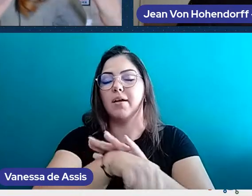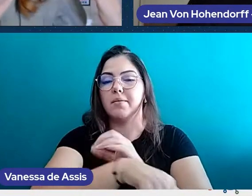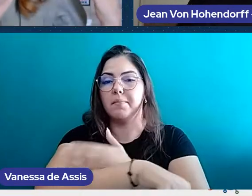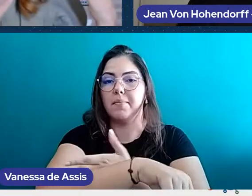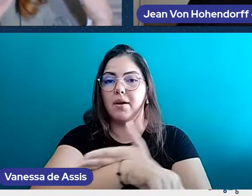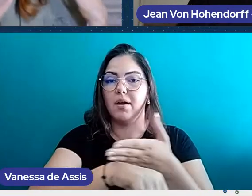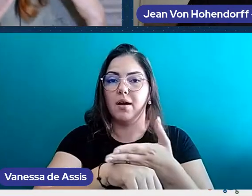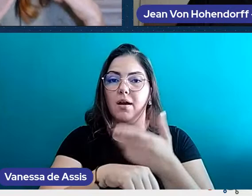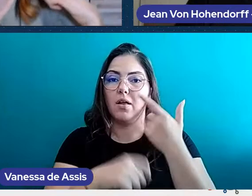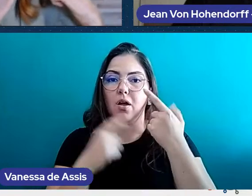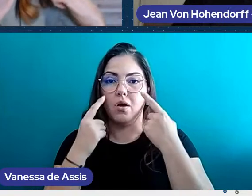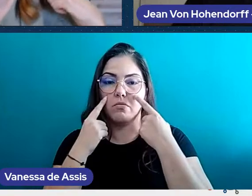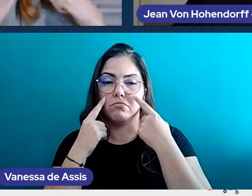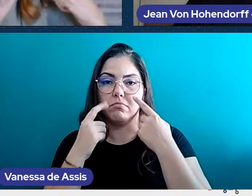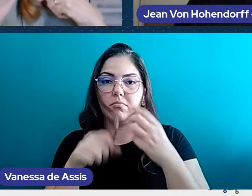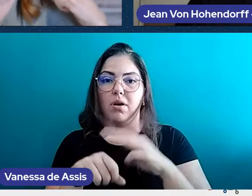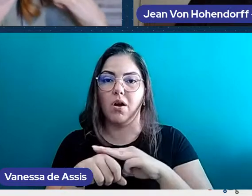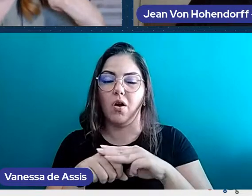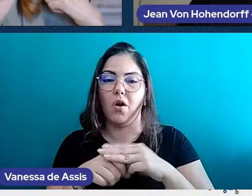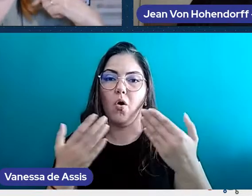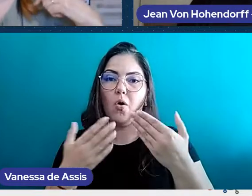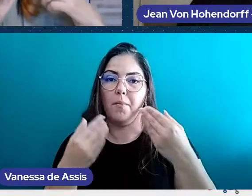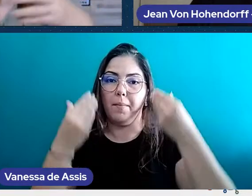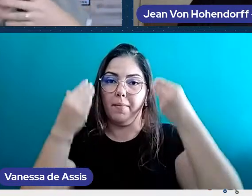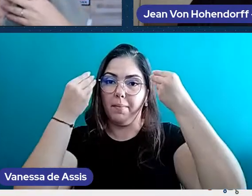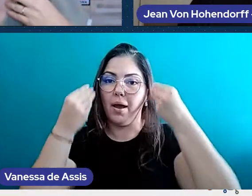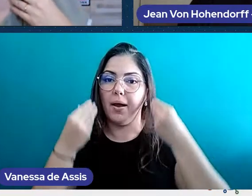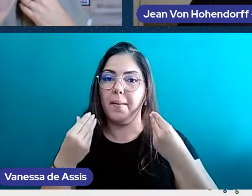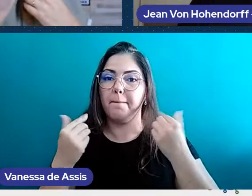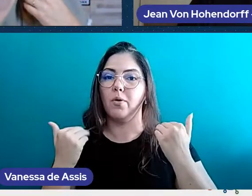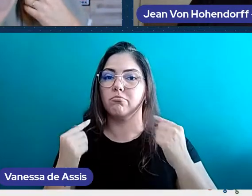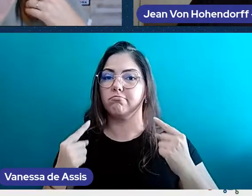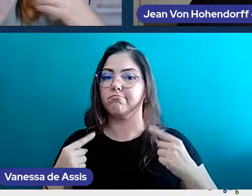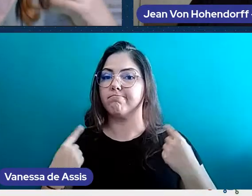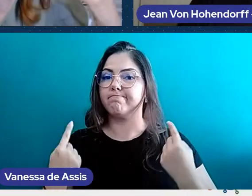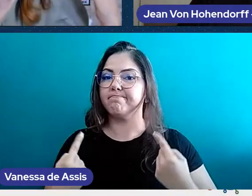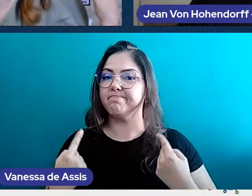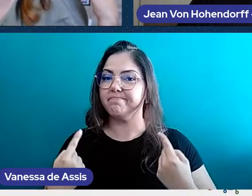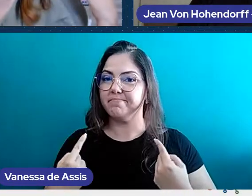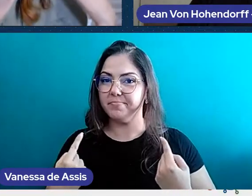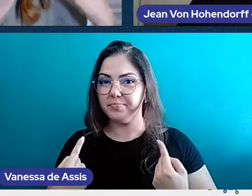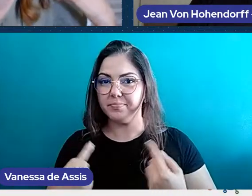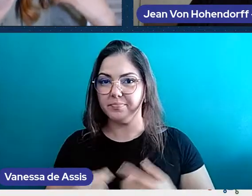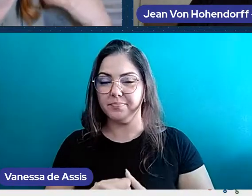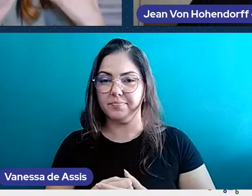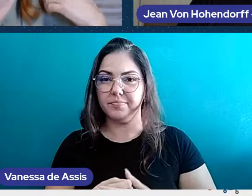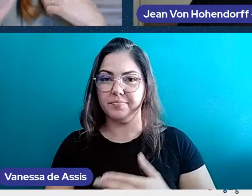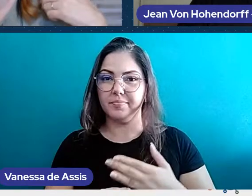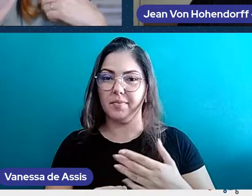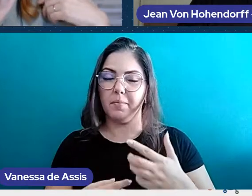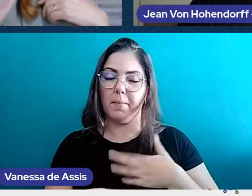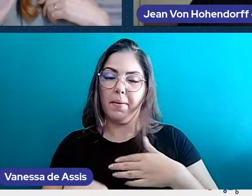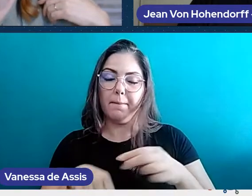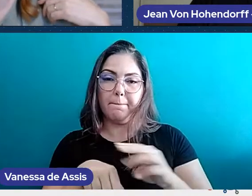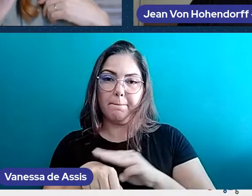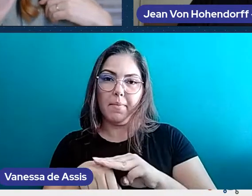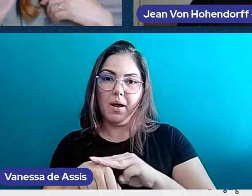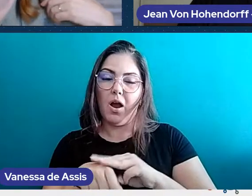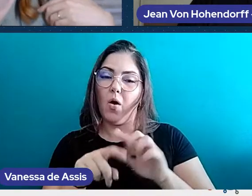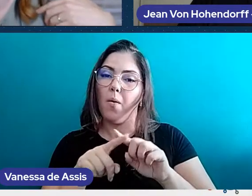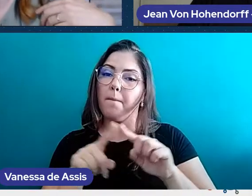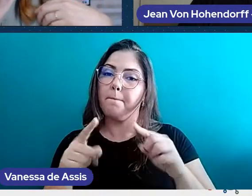meu cabelo é liso, hoje está um pouquinho cacheadinho na ponta, quis fazer aqui uma graça. Meu cabelo é castanho, mas tem as pontas